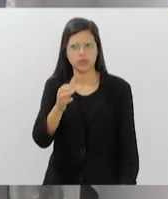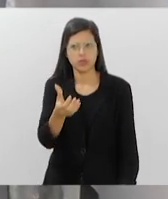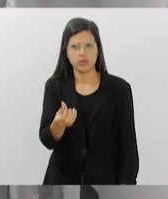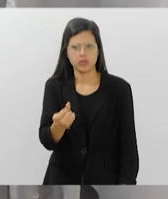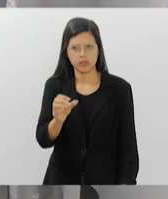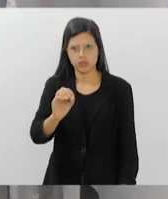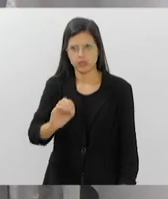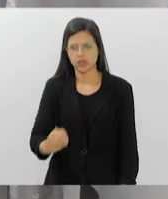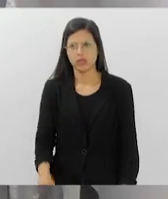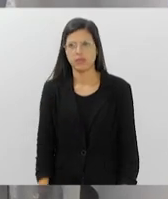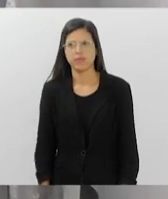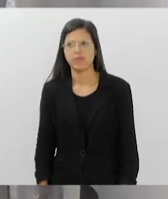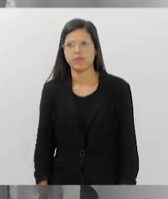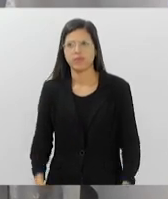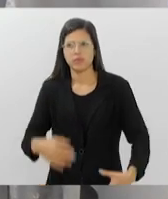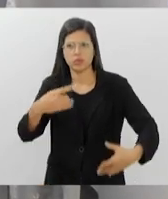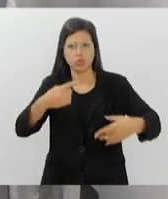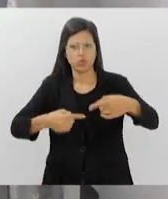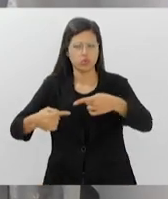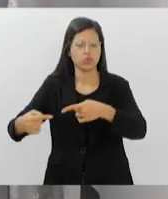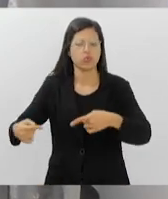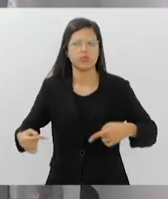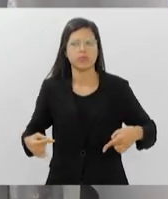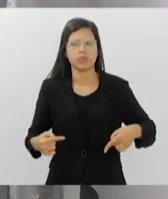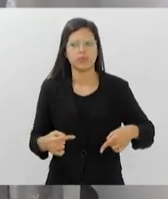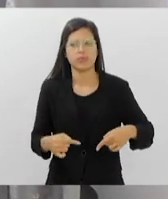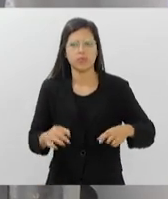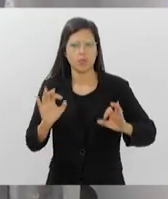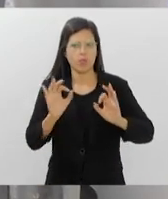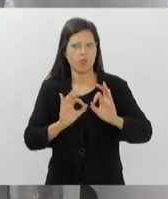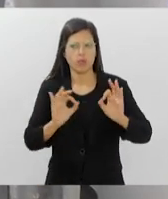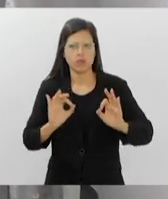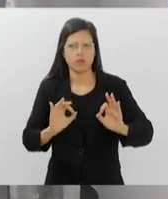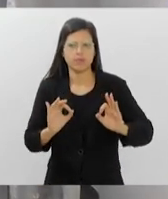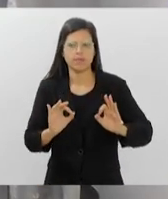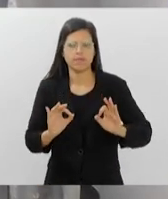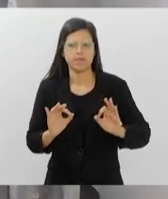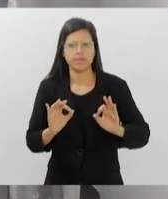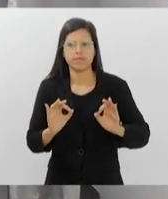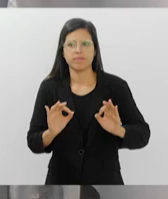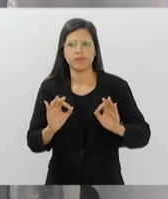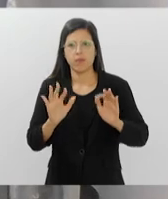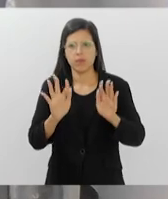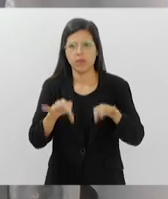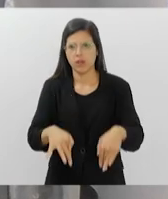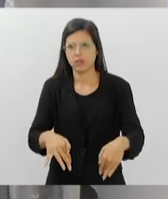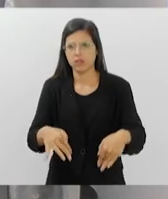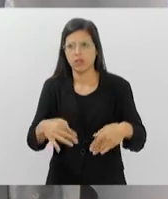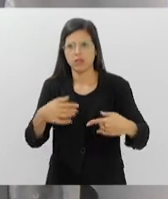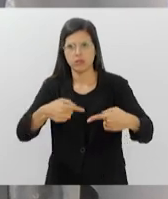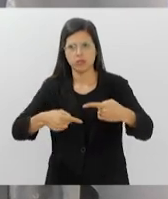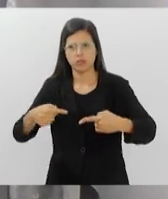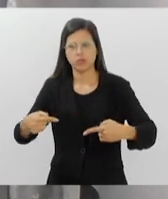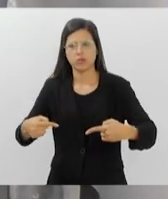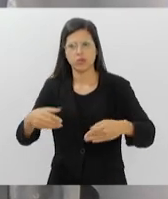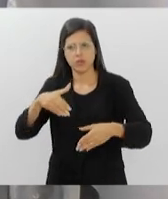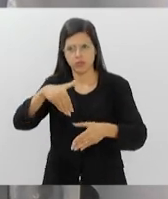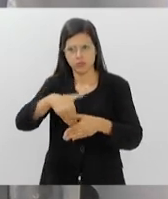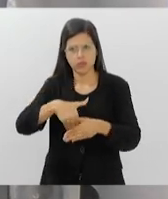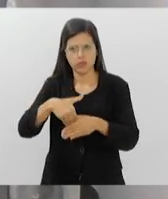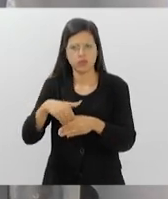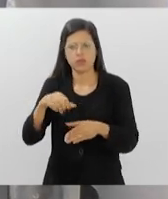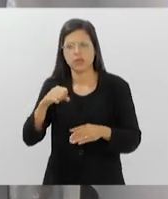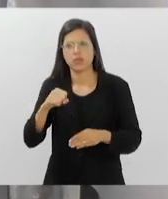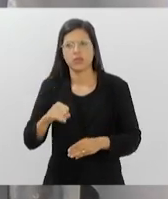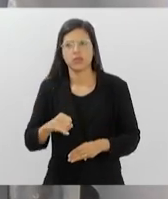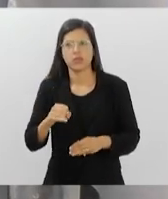60. Em discussão, não havendo quem queira discutir, encerrada a discussão, em votação, senhores